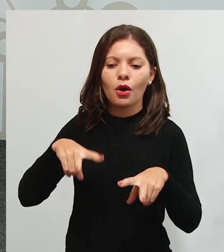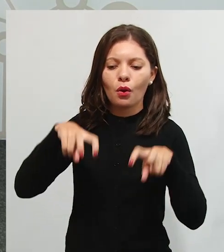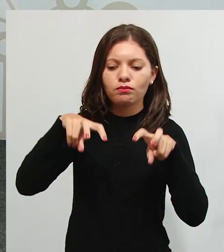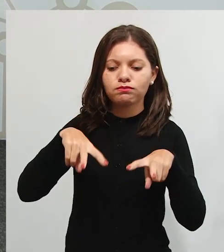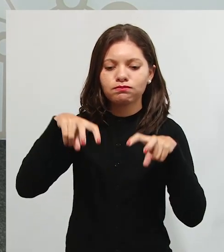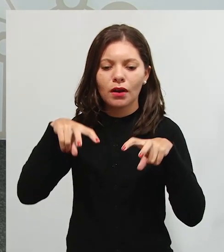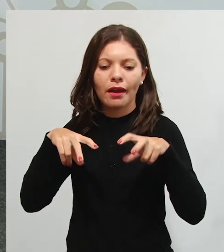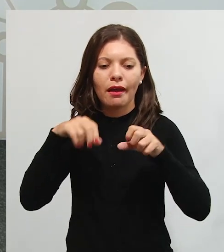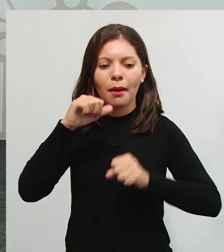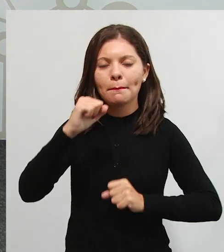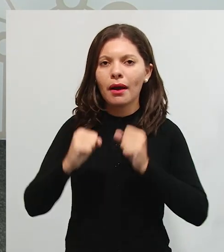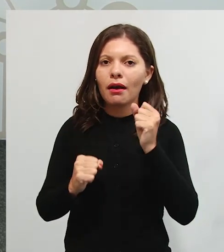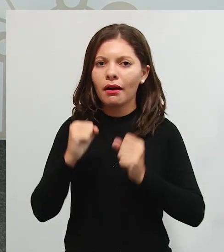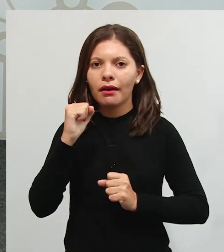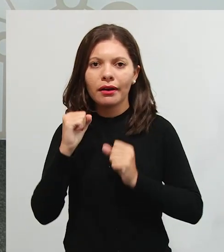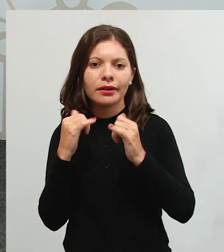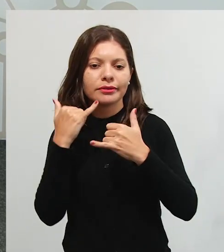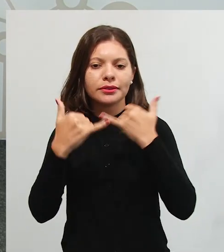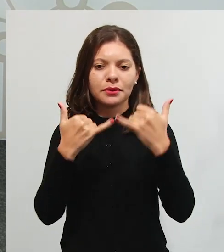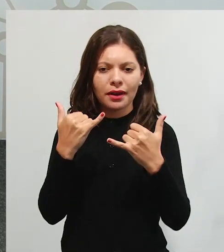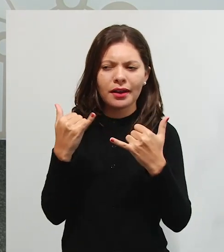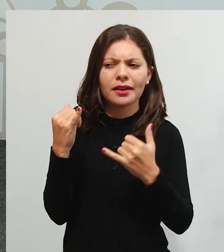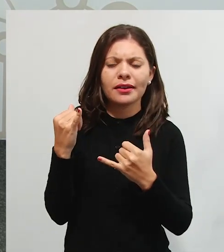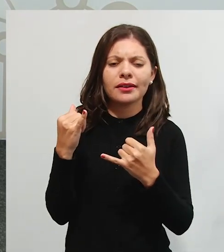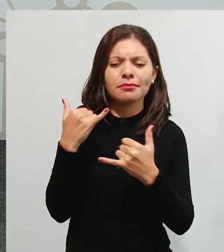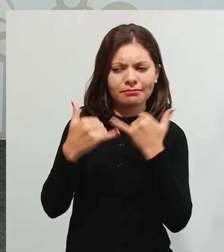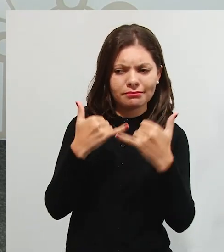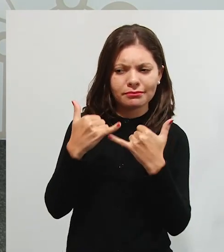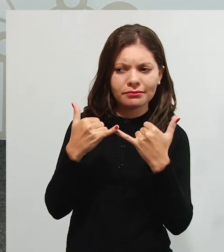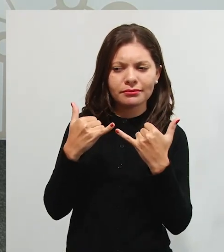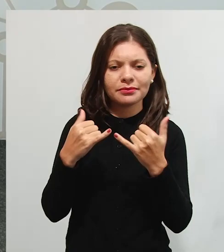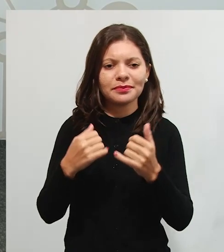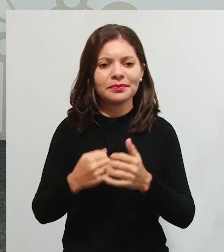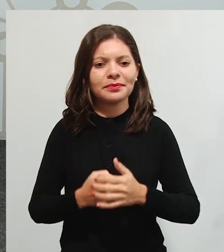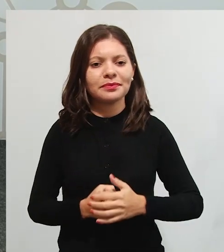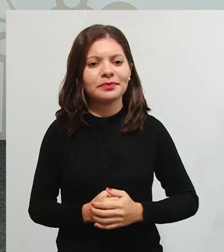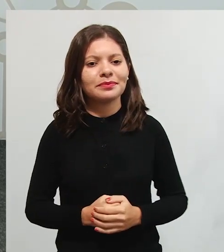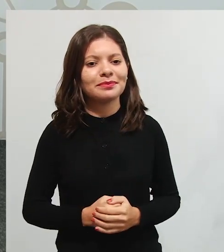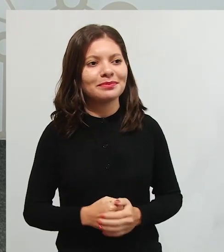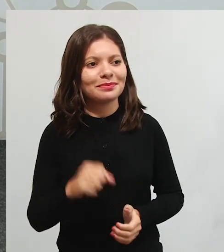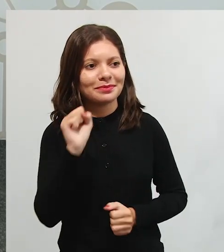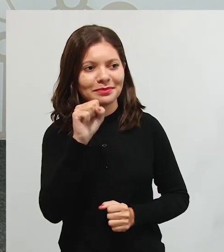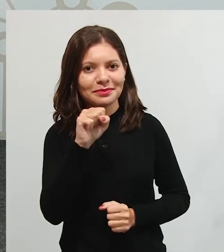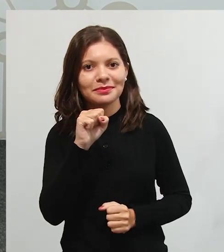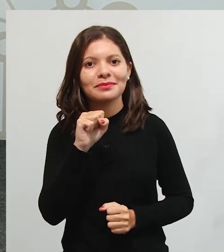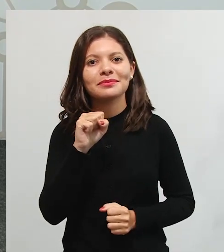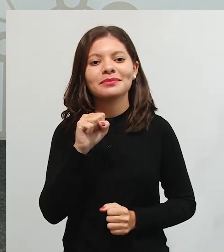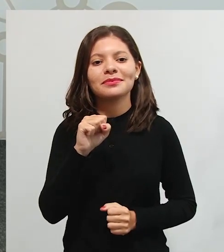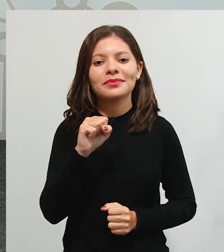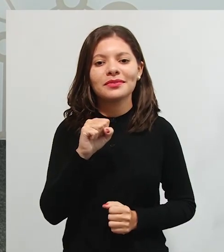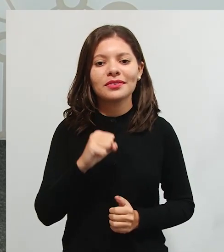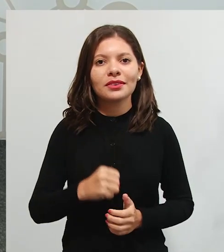Correr, pular, jogar, são brincadeiras? Sim.